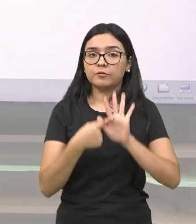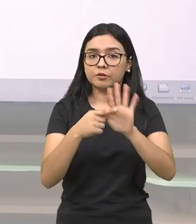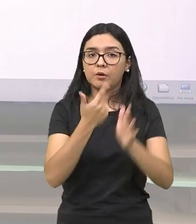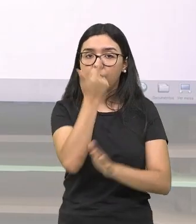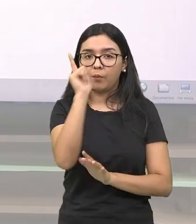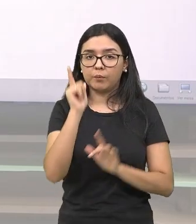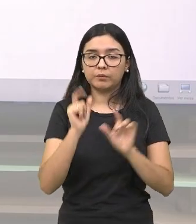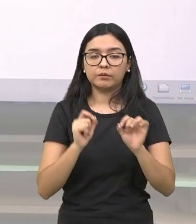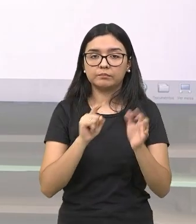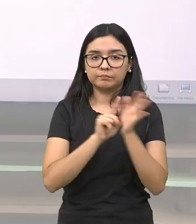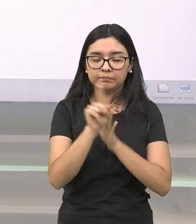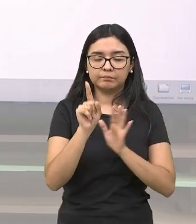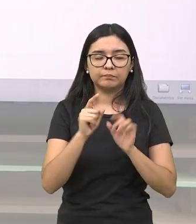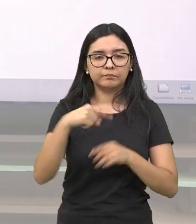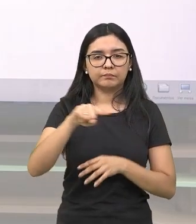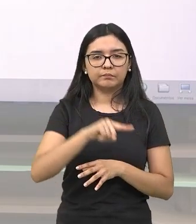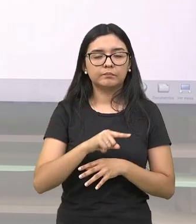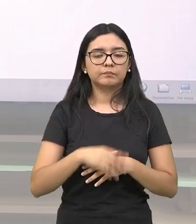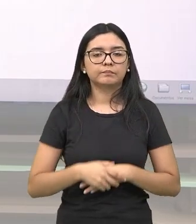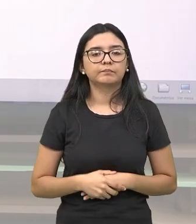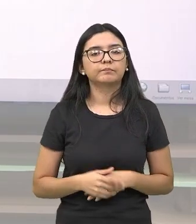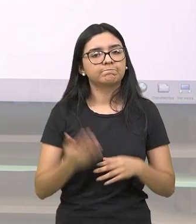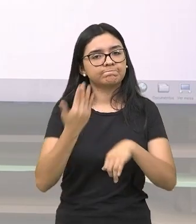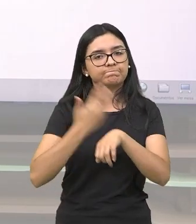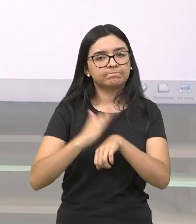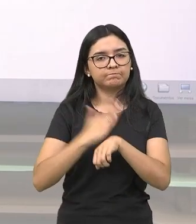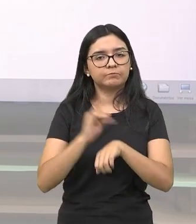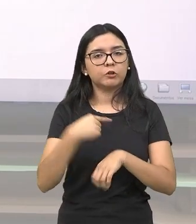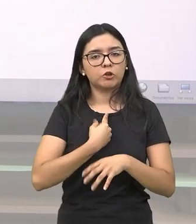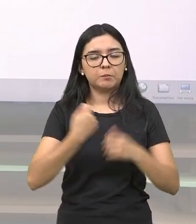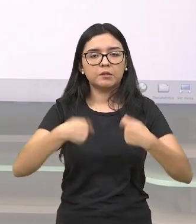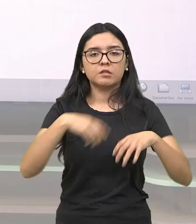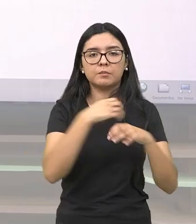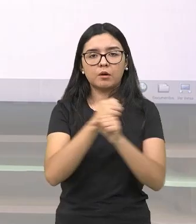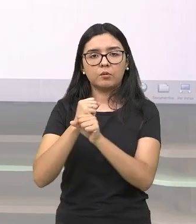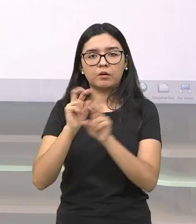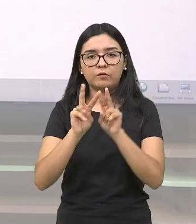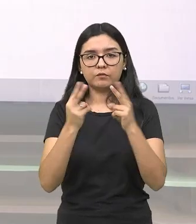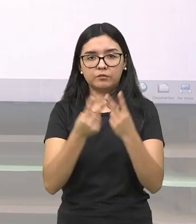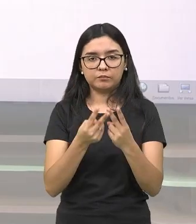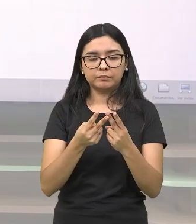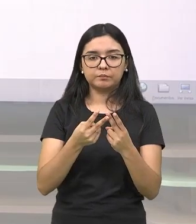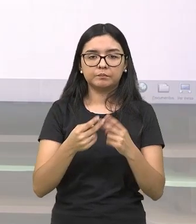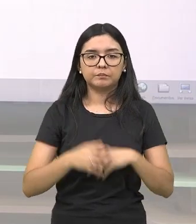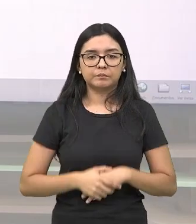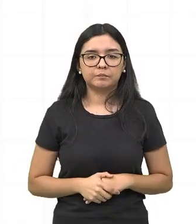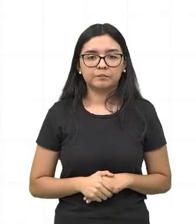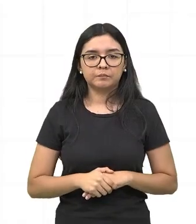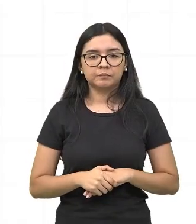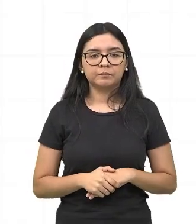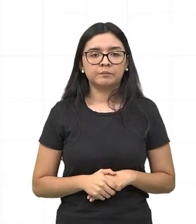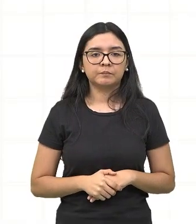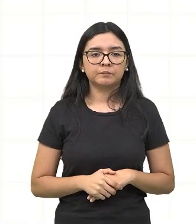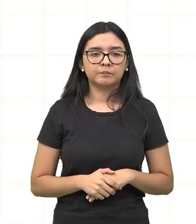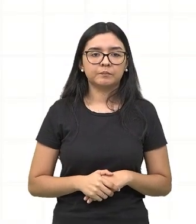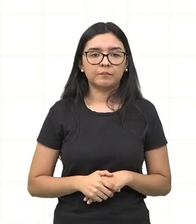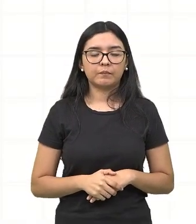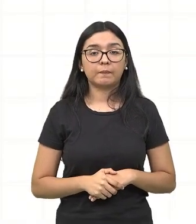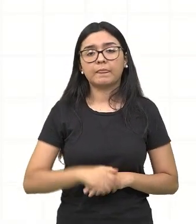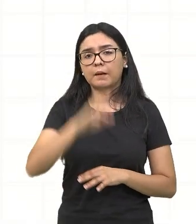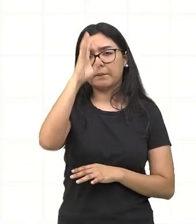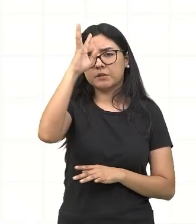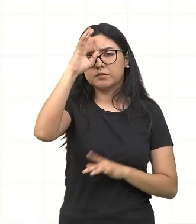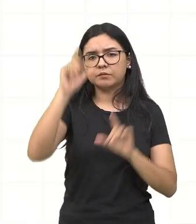situação para você, que também nós vamos precisar calcular o volume. Beleza? Vejam só.